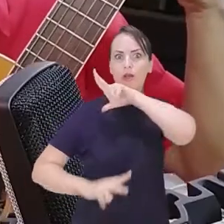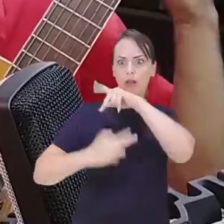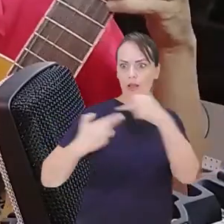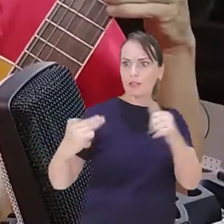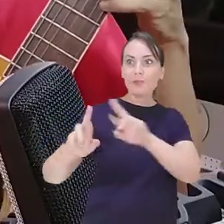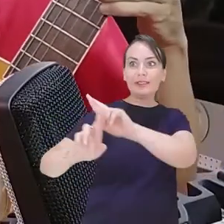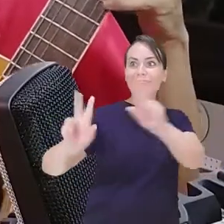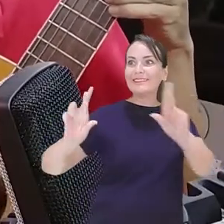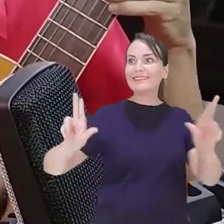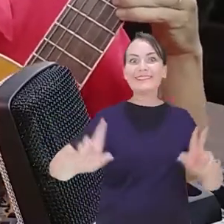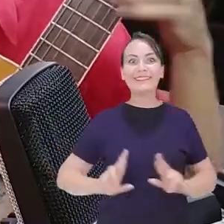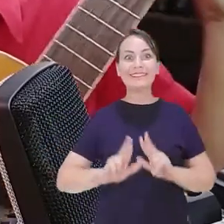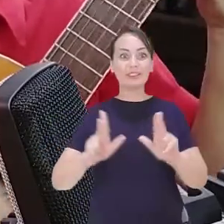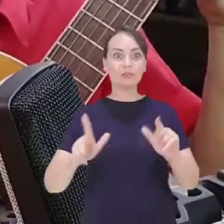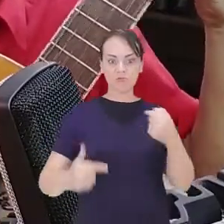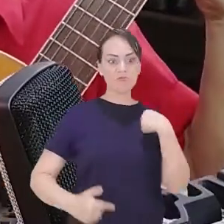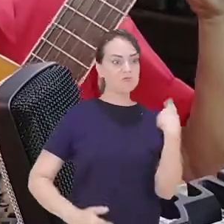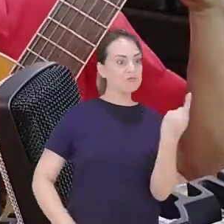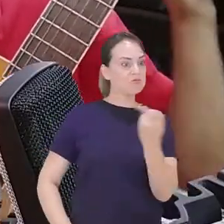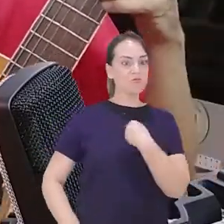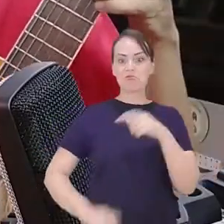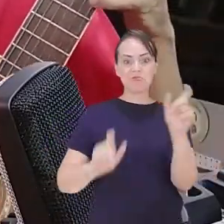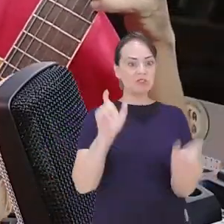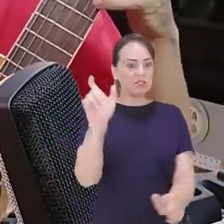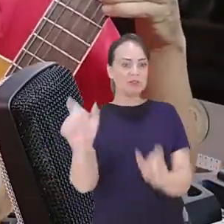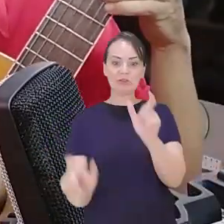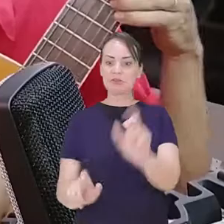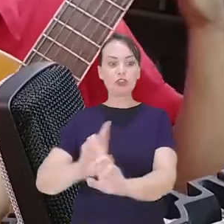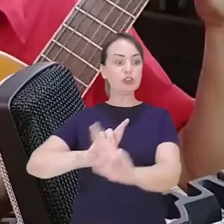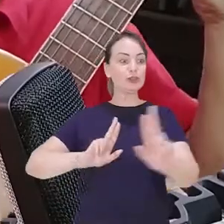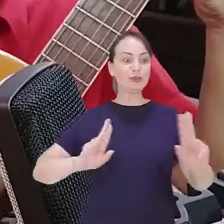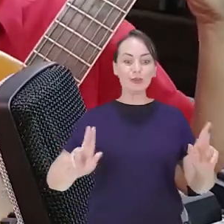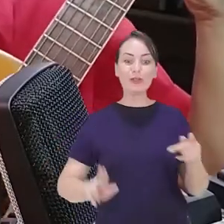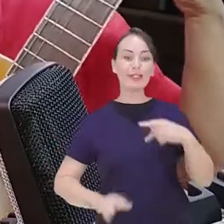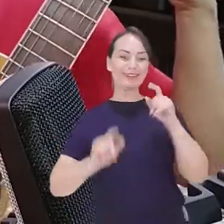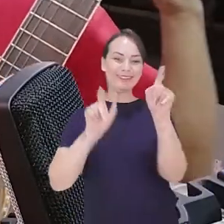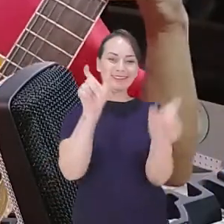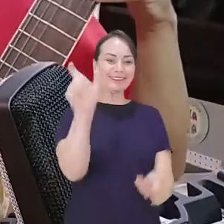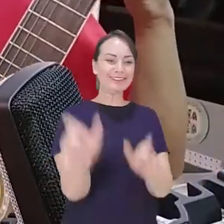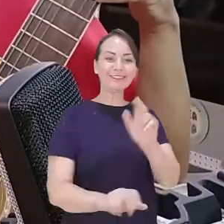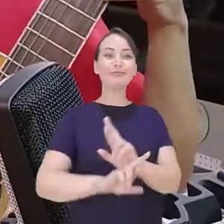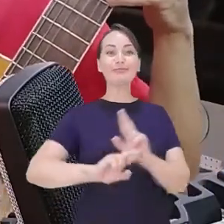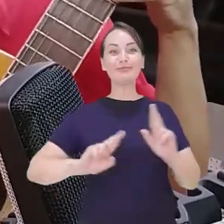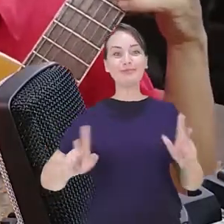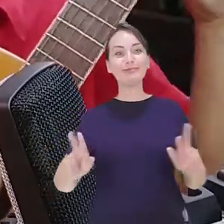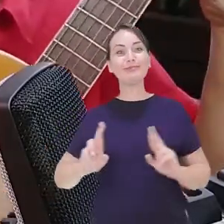diferentes, os bichos são diferentes, e a gente é diferente, e a gente